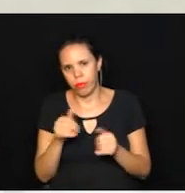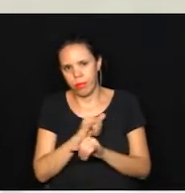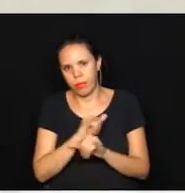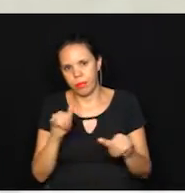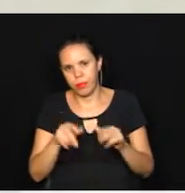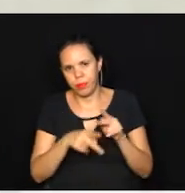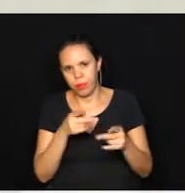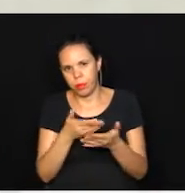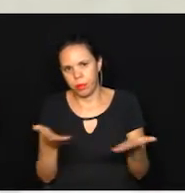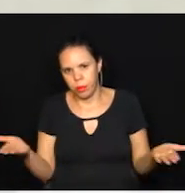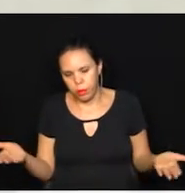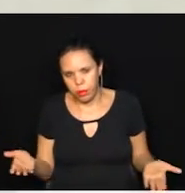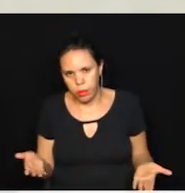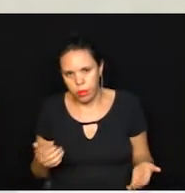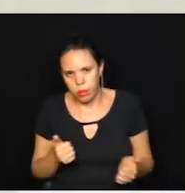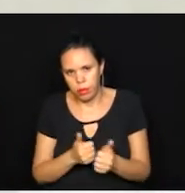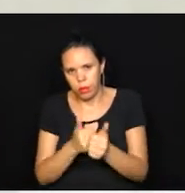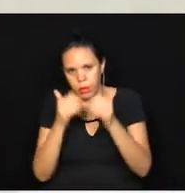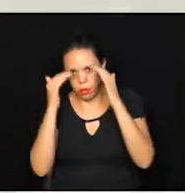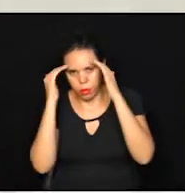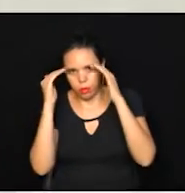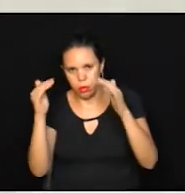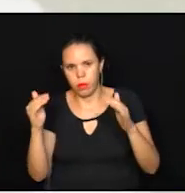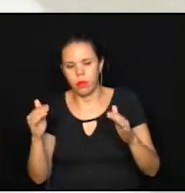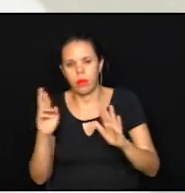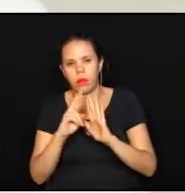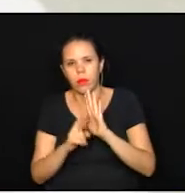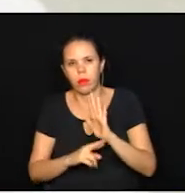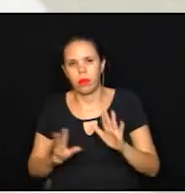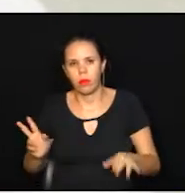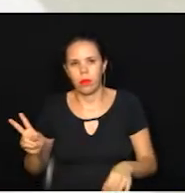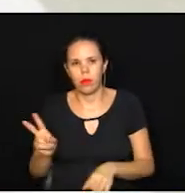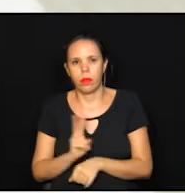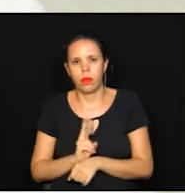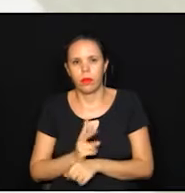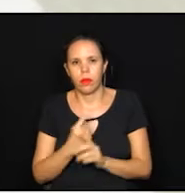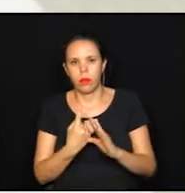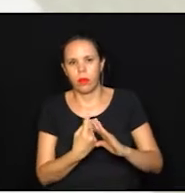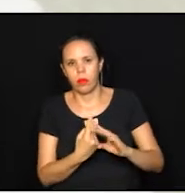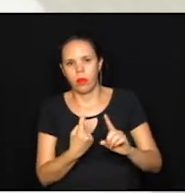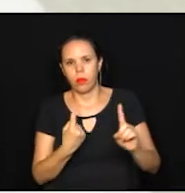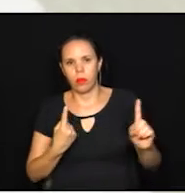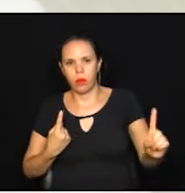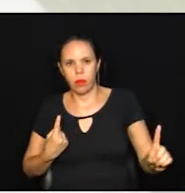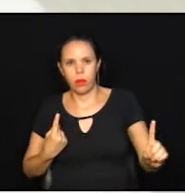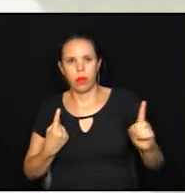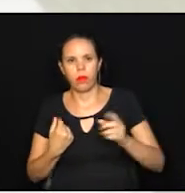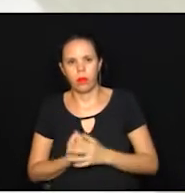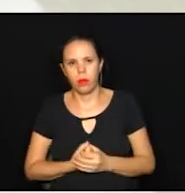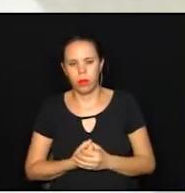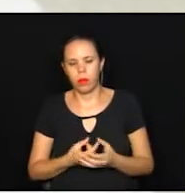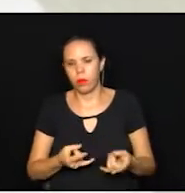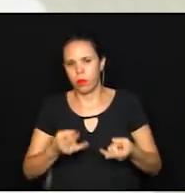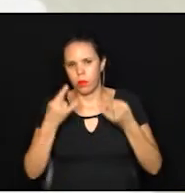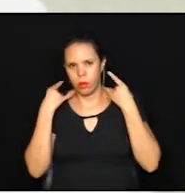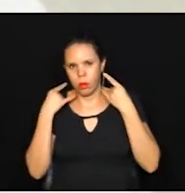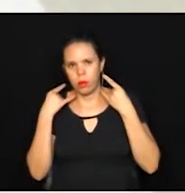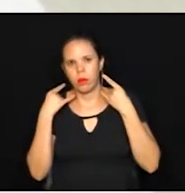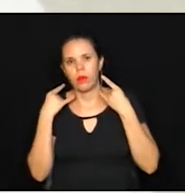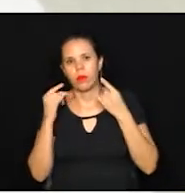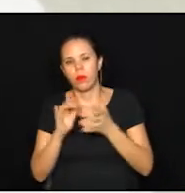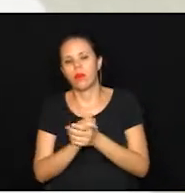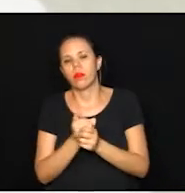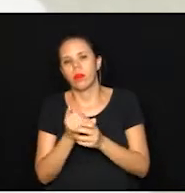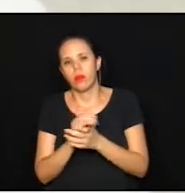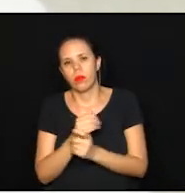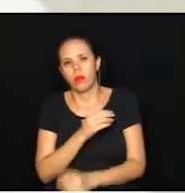à população que siga os protocolos de segurança, o distanciamento social, o uso da máscara, o